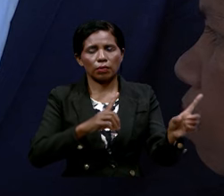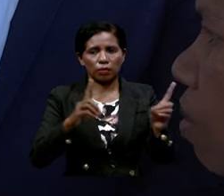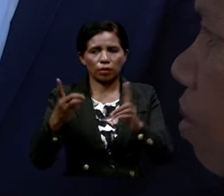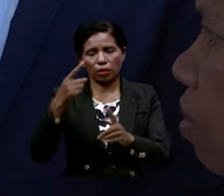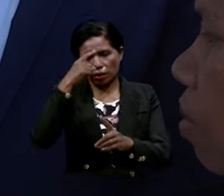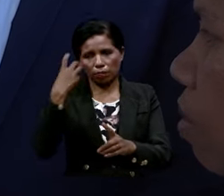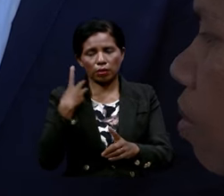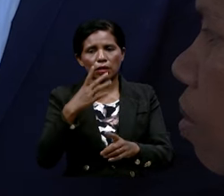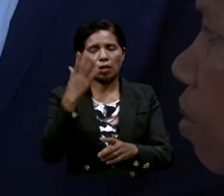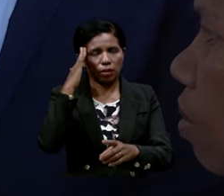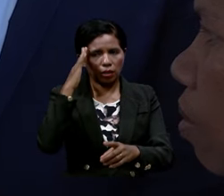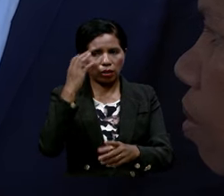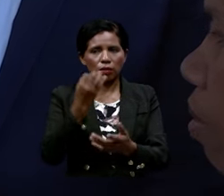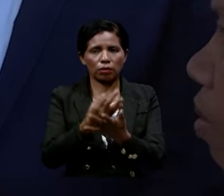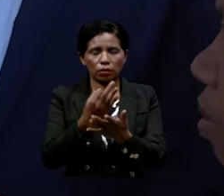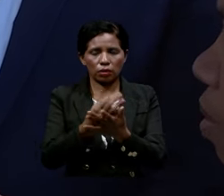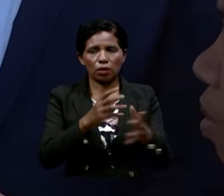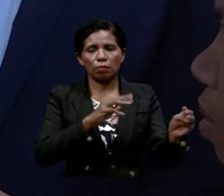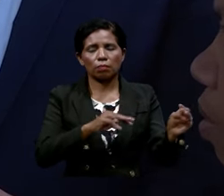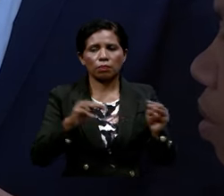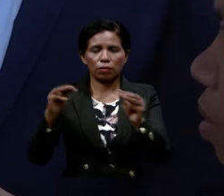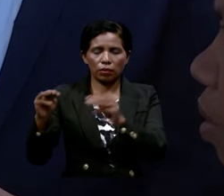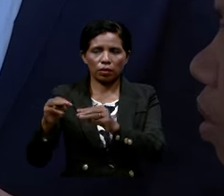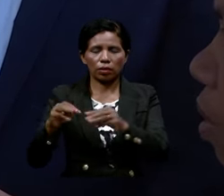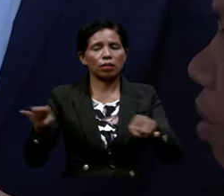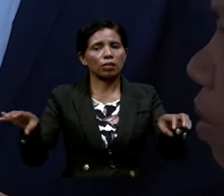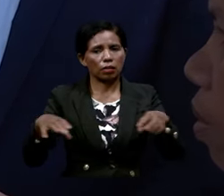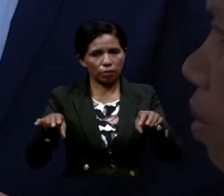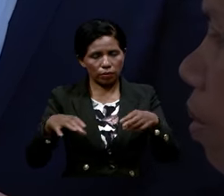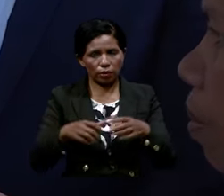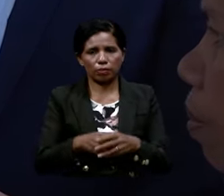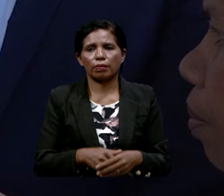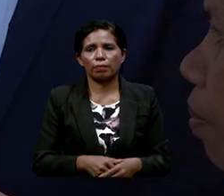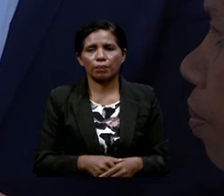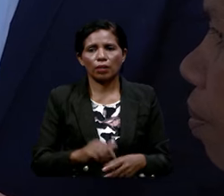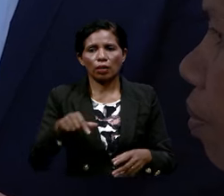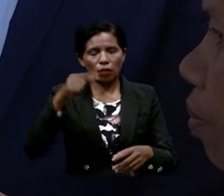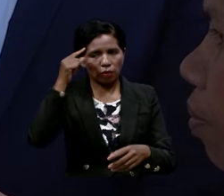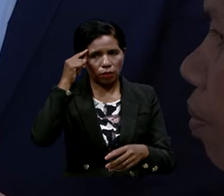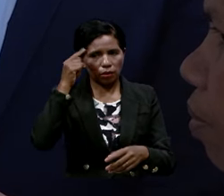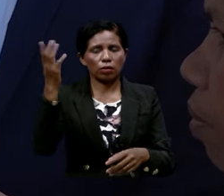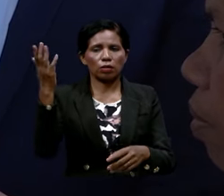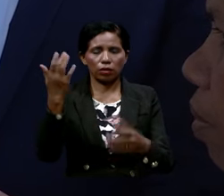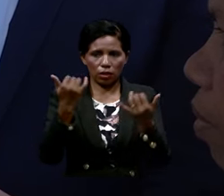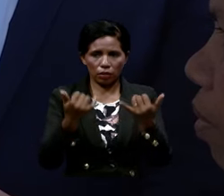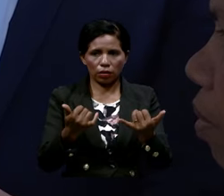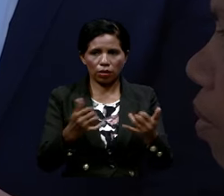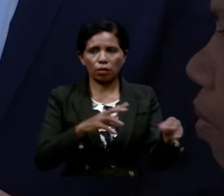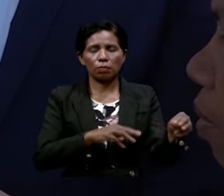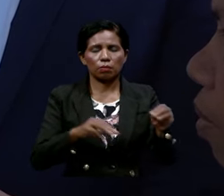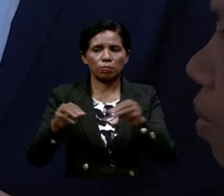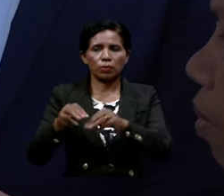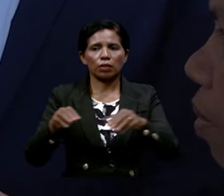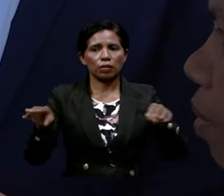Tene, orçamento com mudança de sistema. Né, governo ida agora, muda